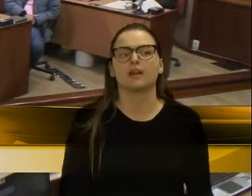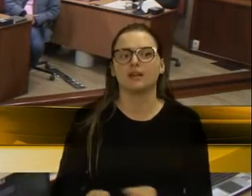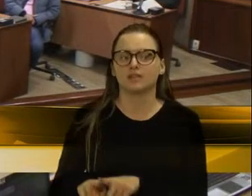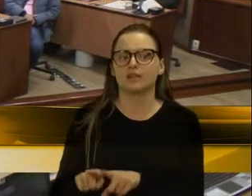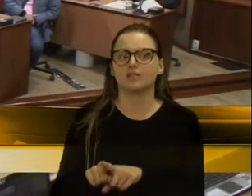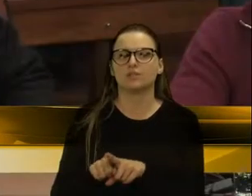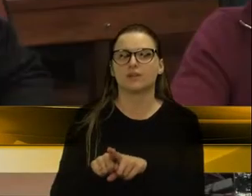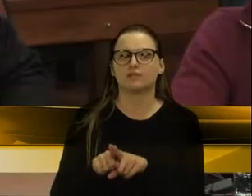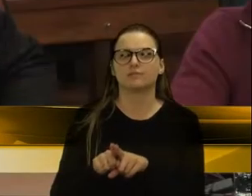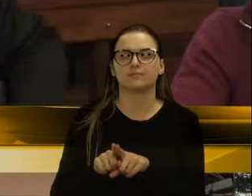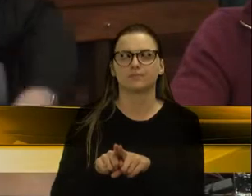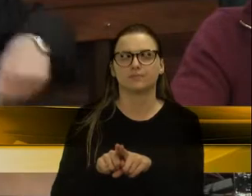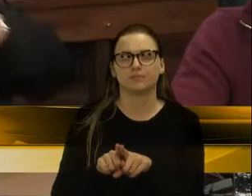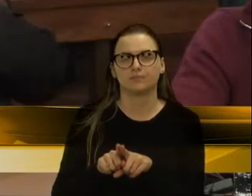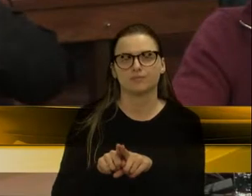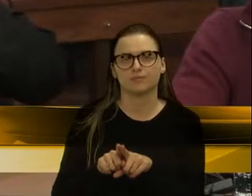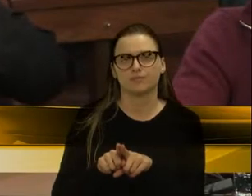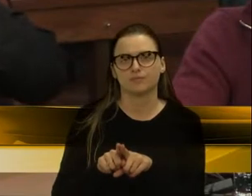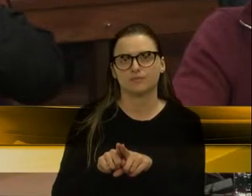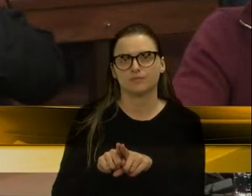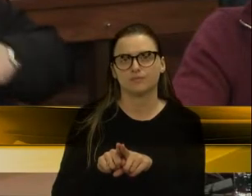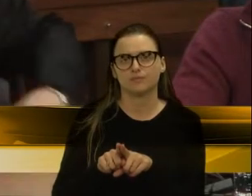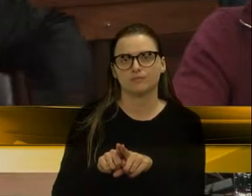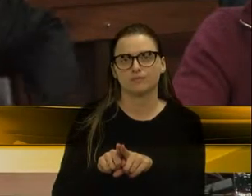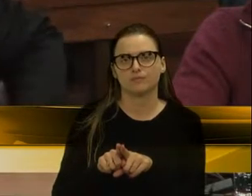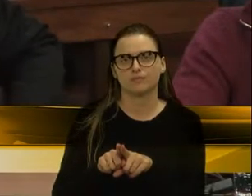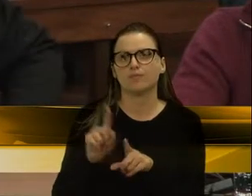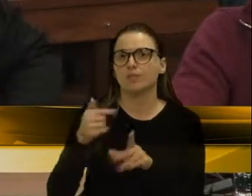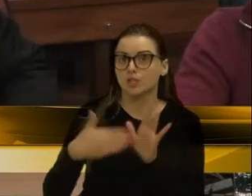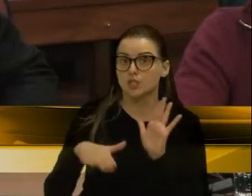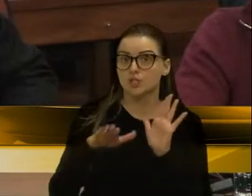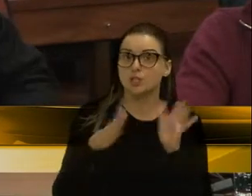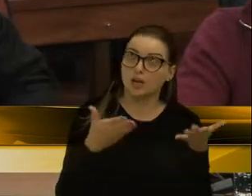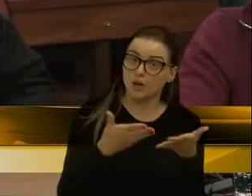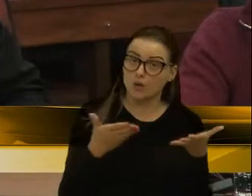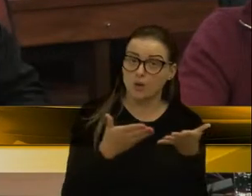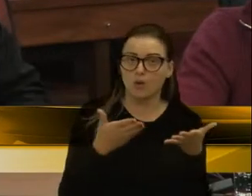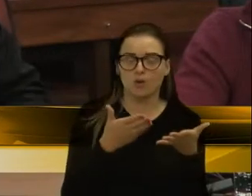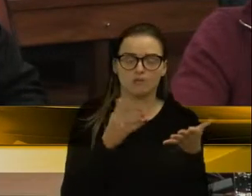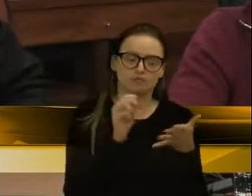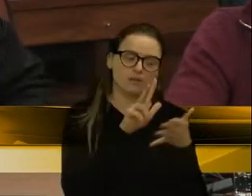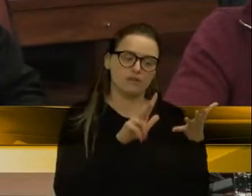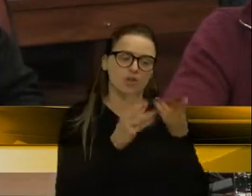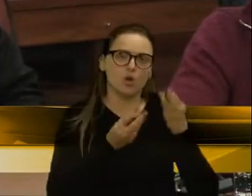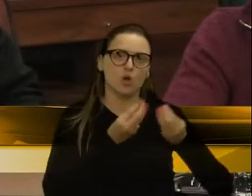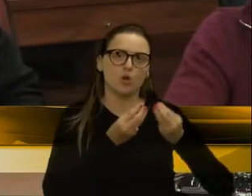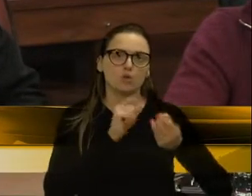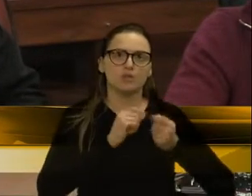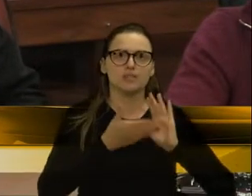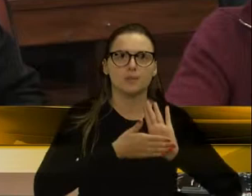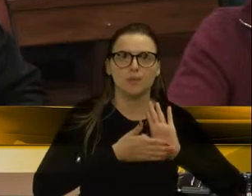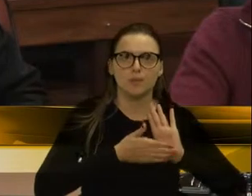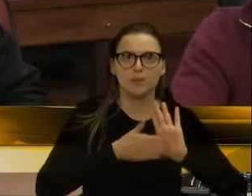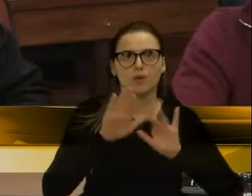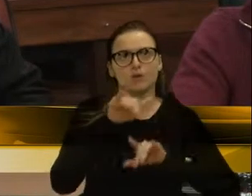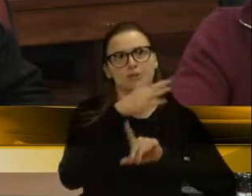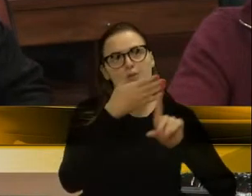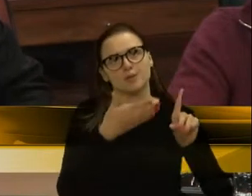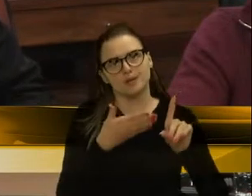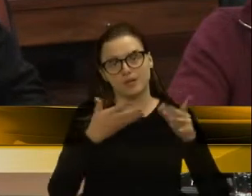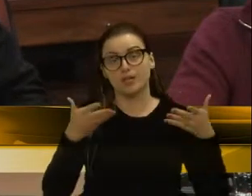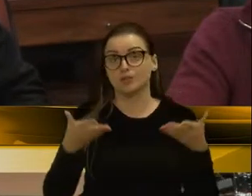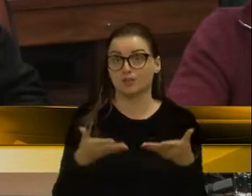anos neste ano né chegamos a analisar a possibilidade de propor alguma homenagem alguma coisa